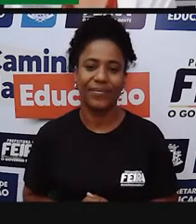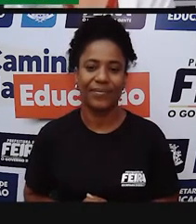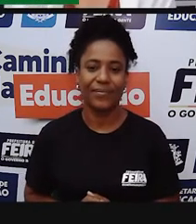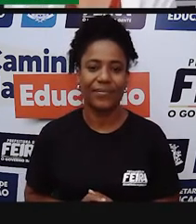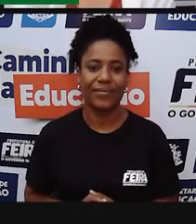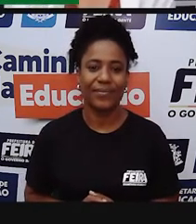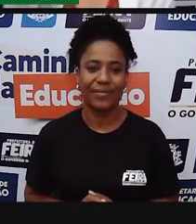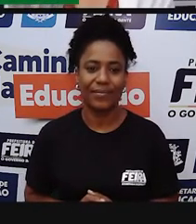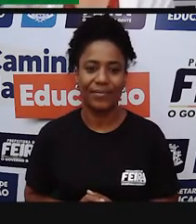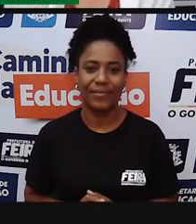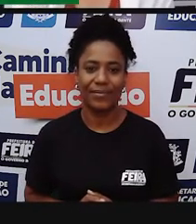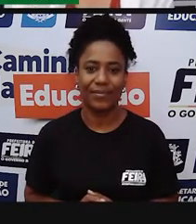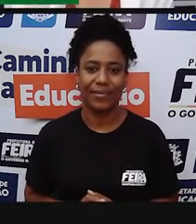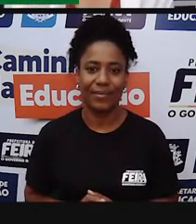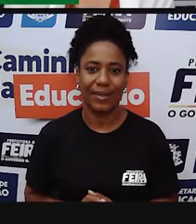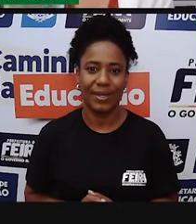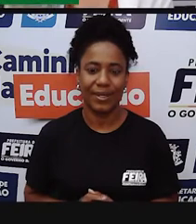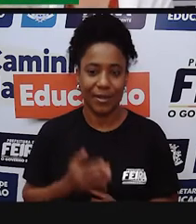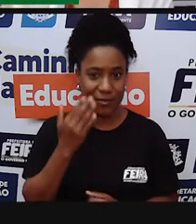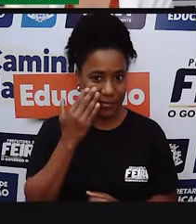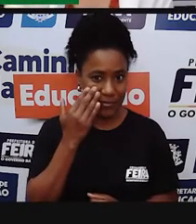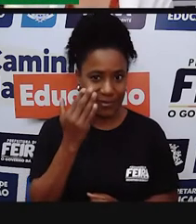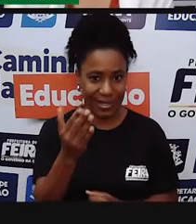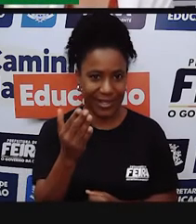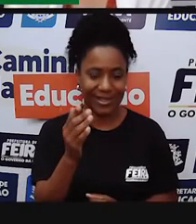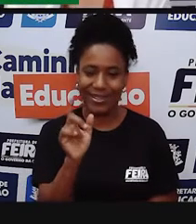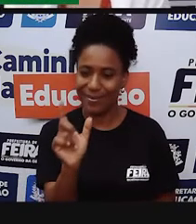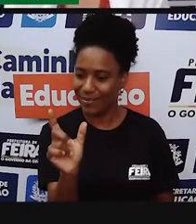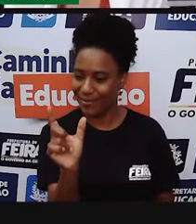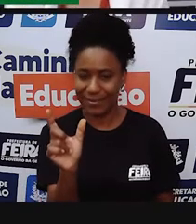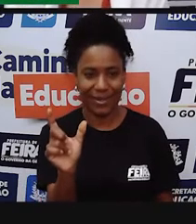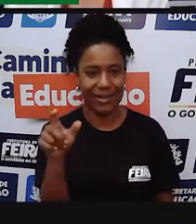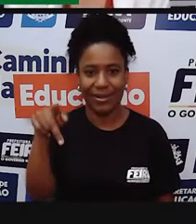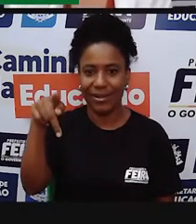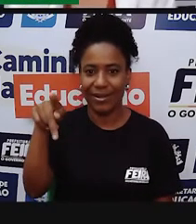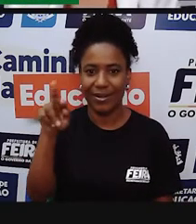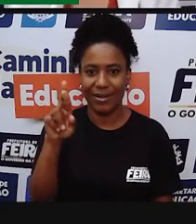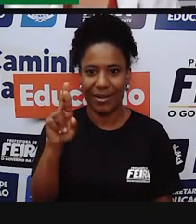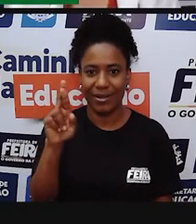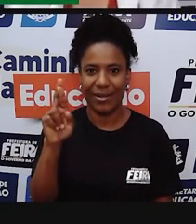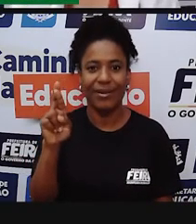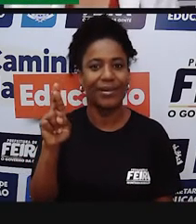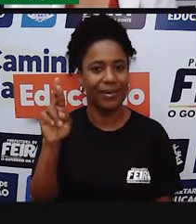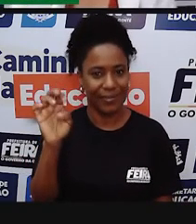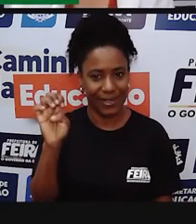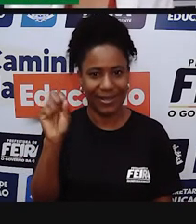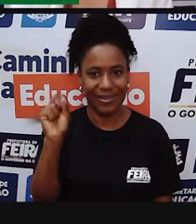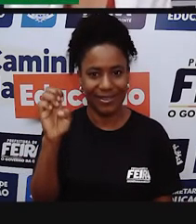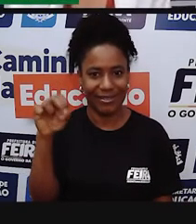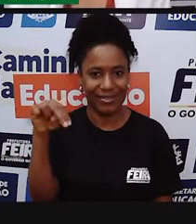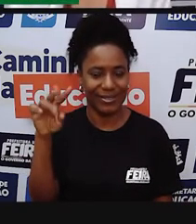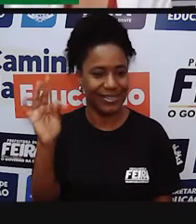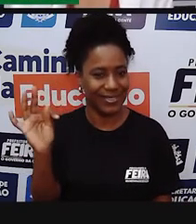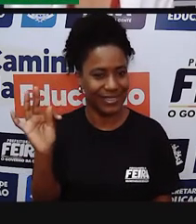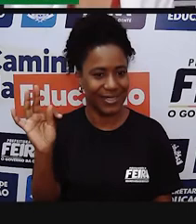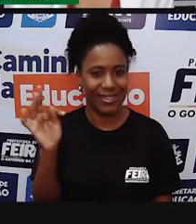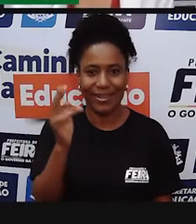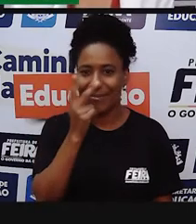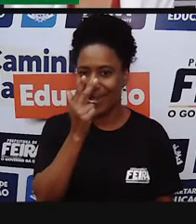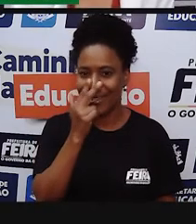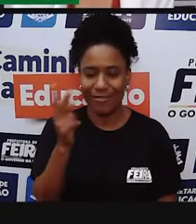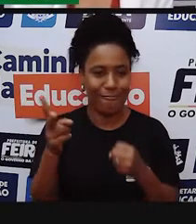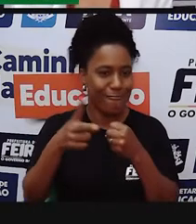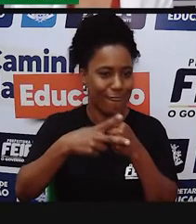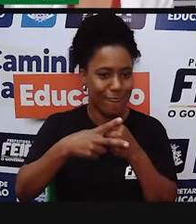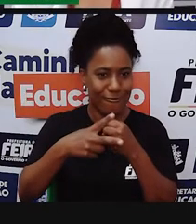exemplo é essa palavrinha Reze Reze Ela se parece com o verbo de nossa língua mas